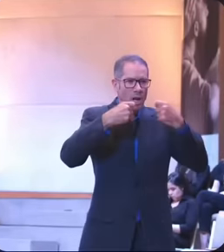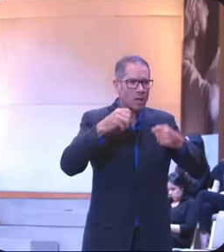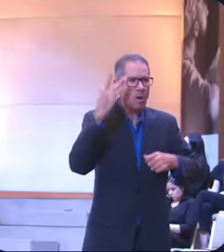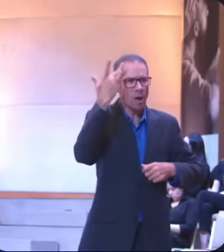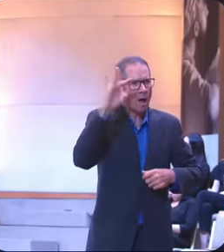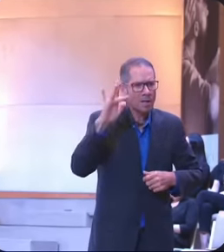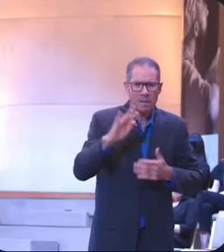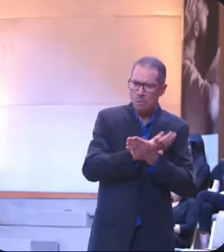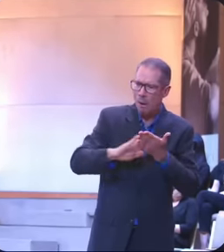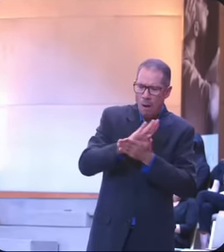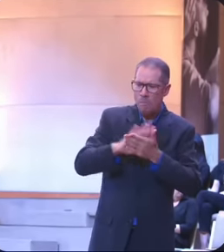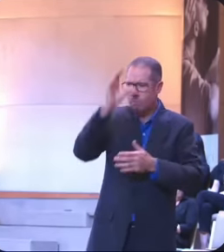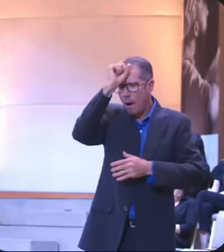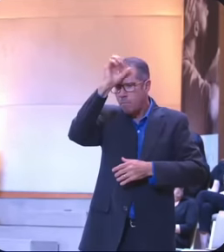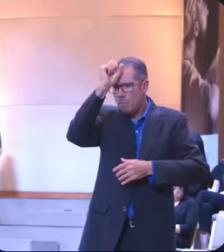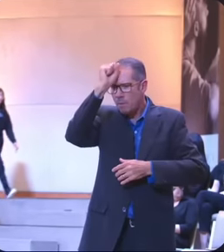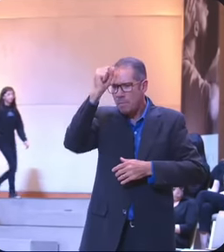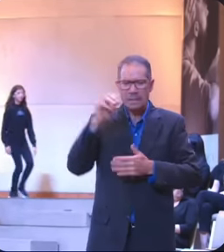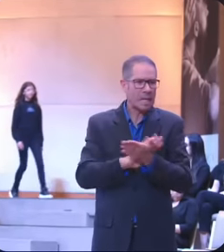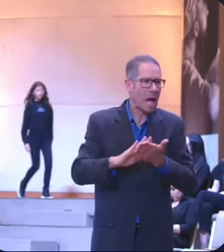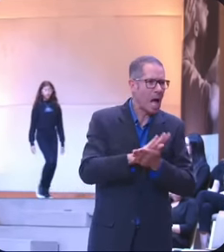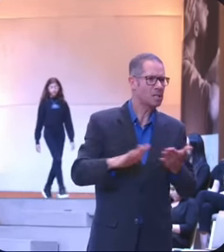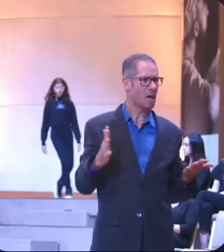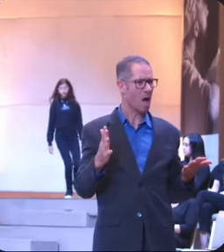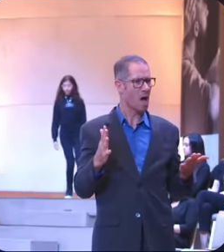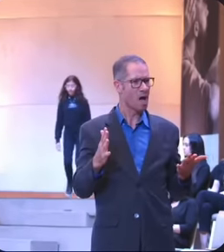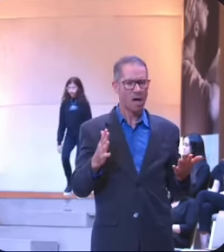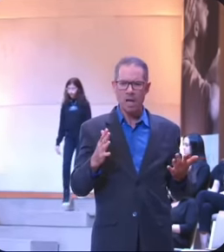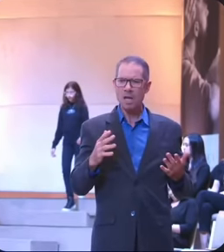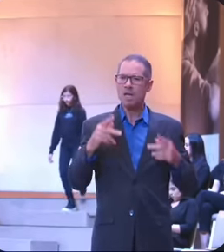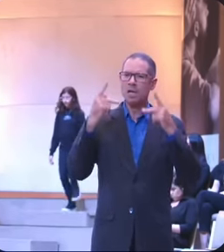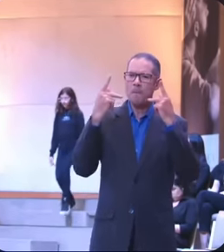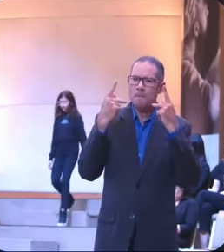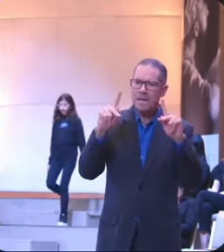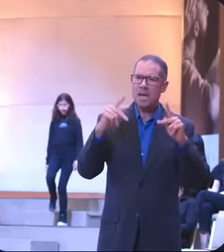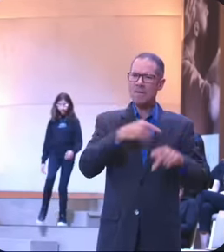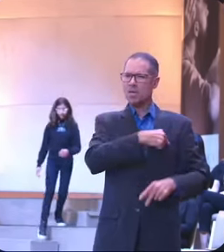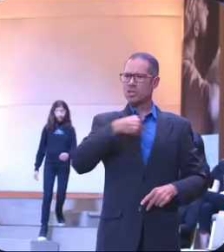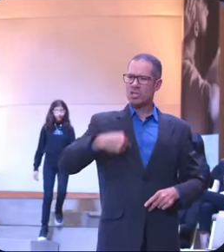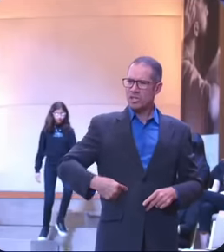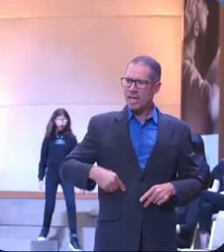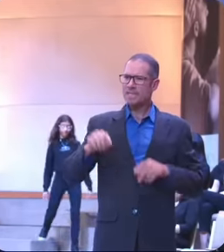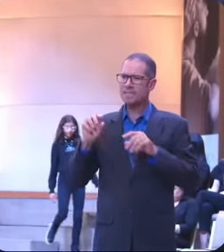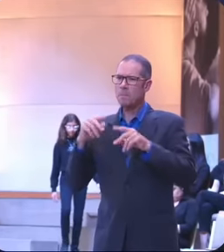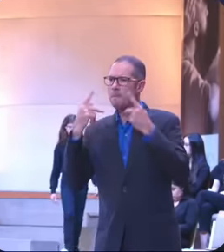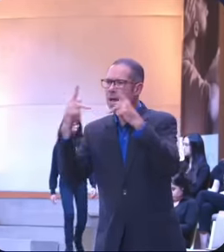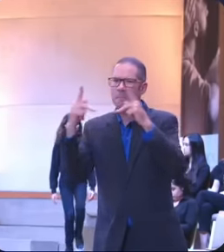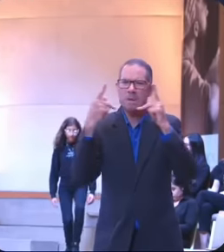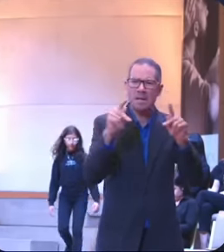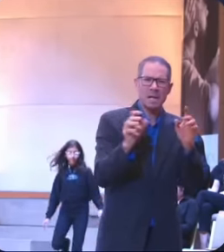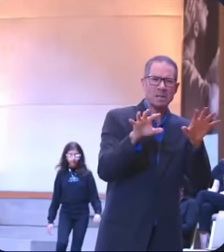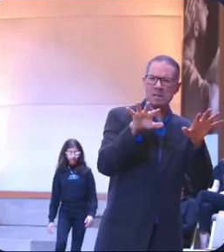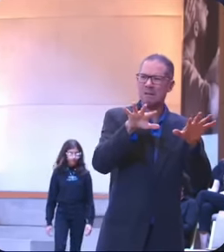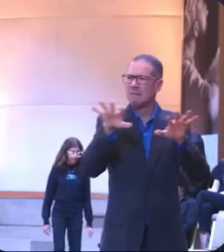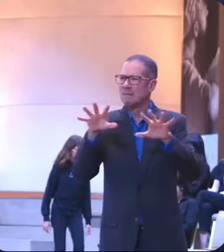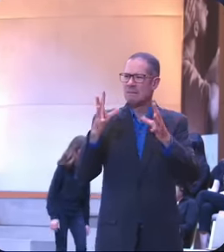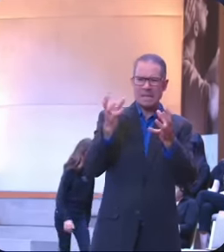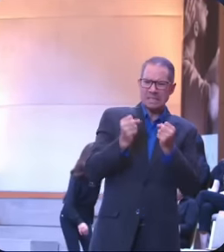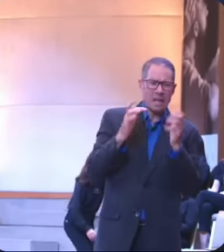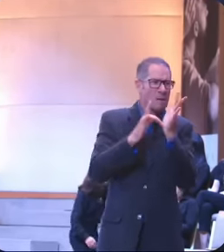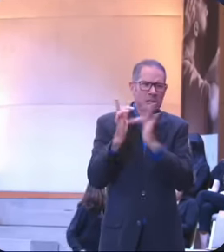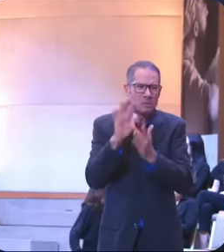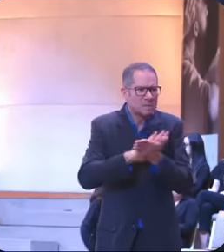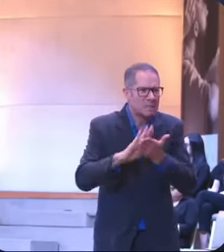Ele não conseguia aprender o chinês. E ele pregava, os chineses não se convertiam porque ele não conseguia falar a língua